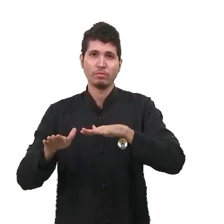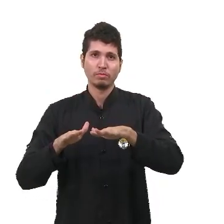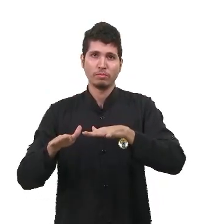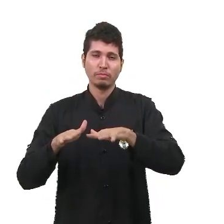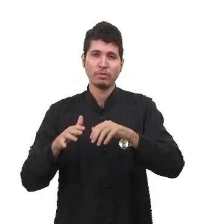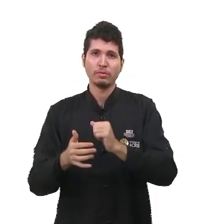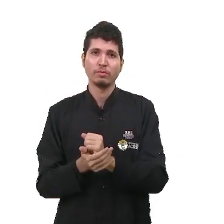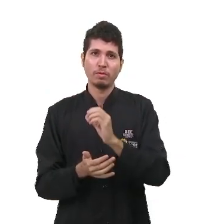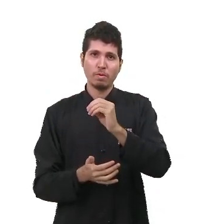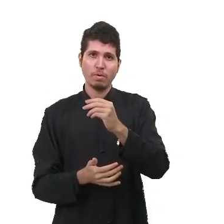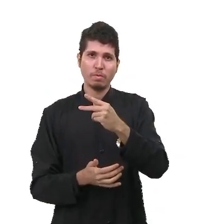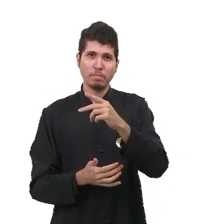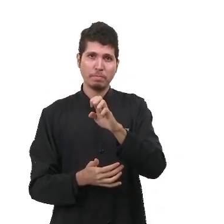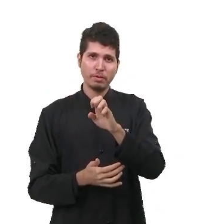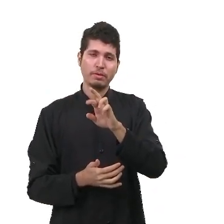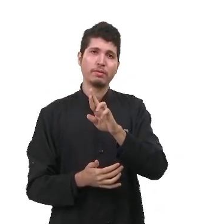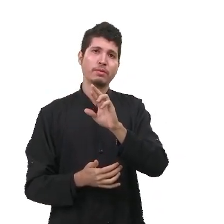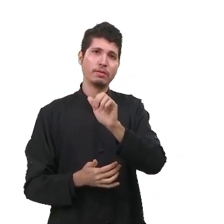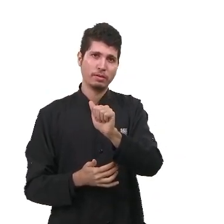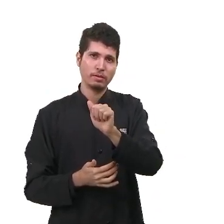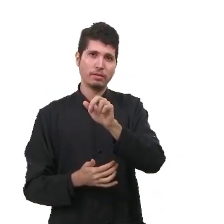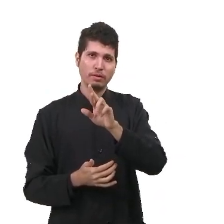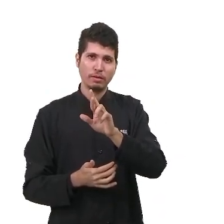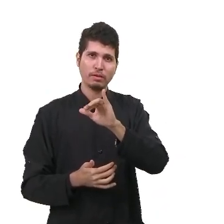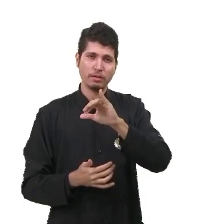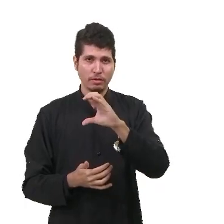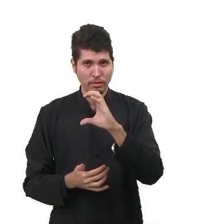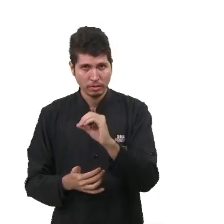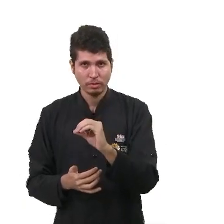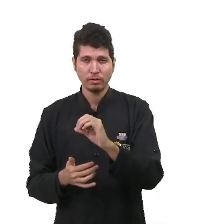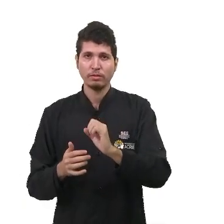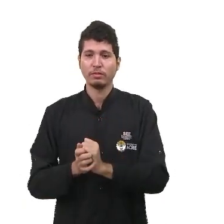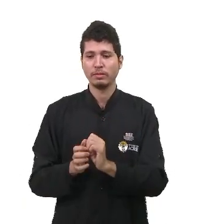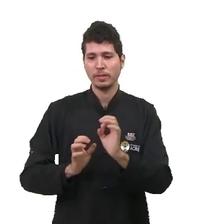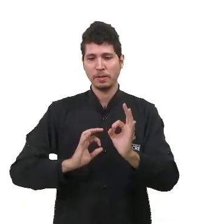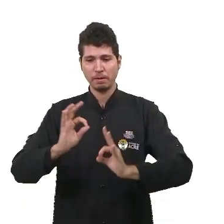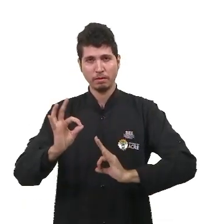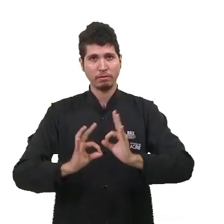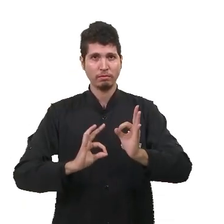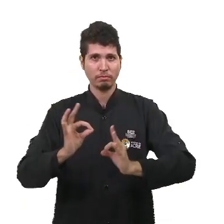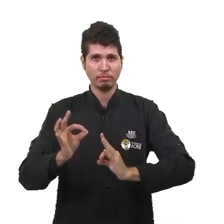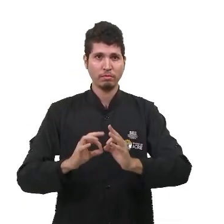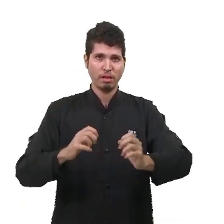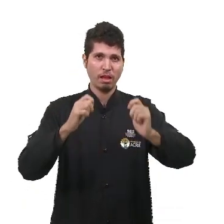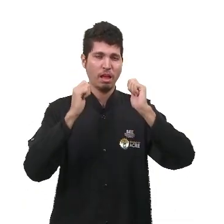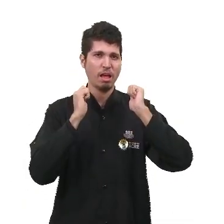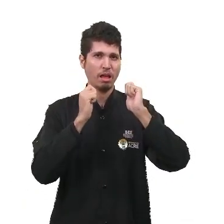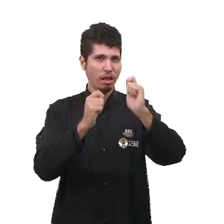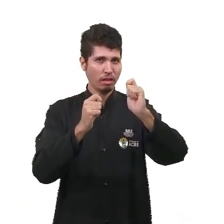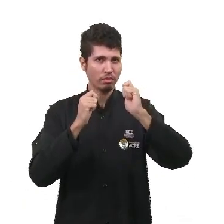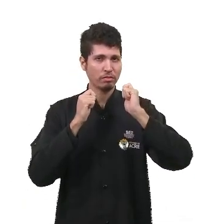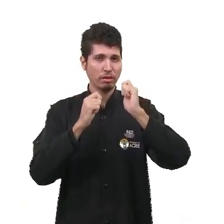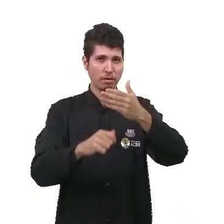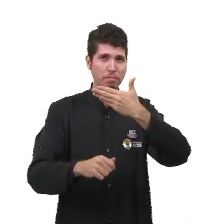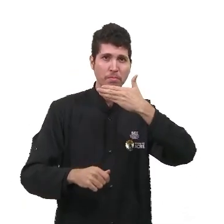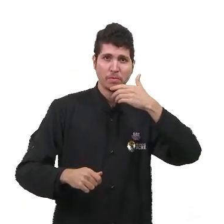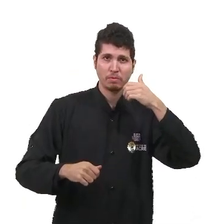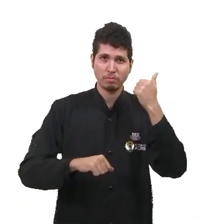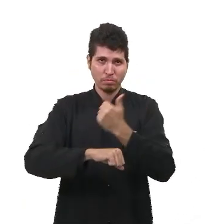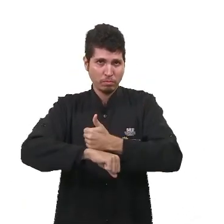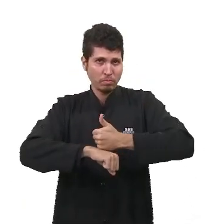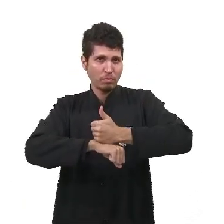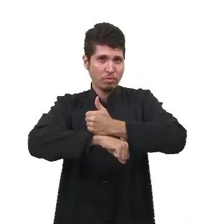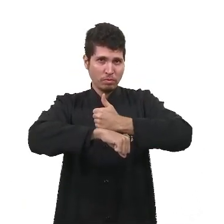operário. Com esse grupo, eles passaram a se organizar para reivindicar o quê? Melhores condições